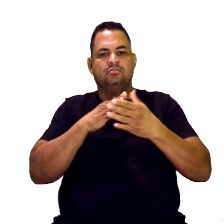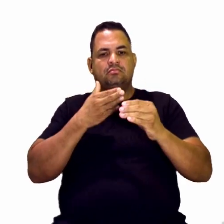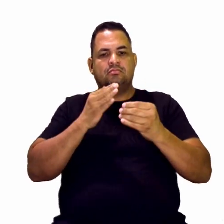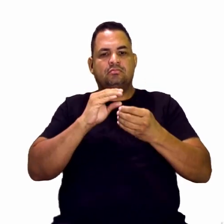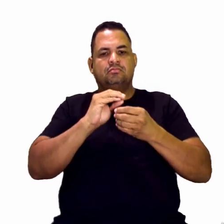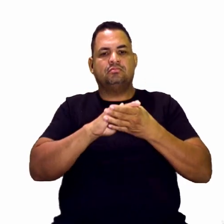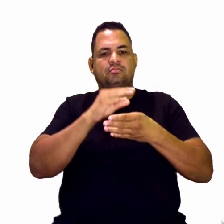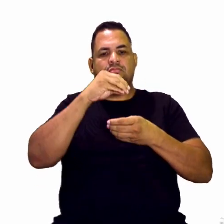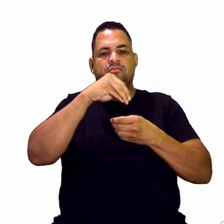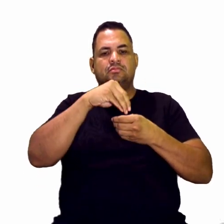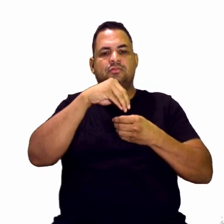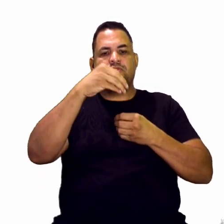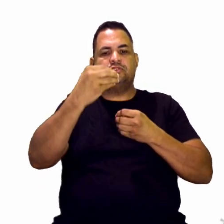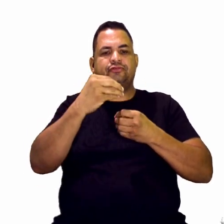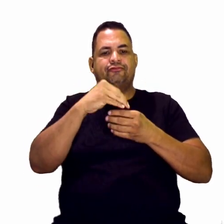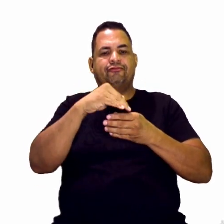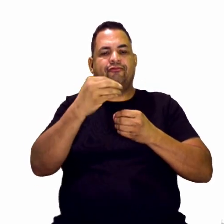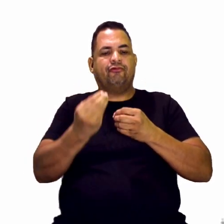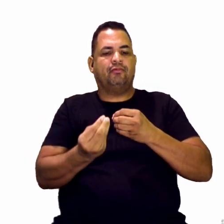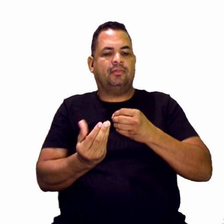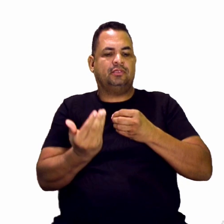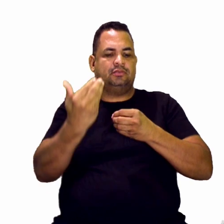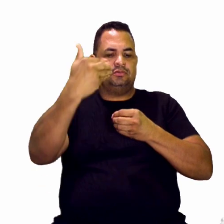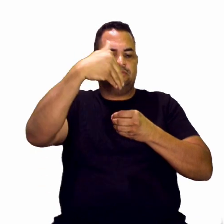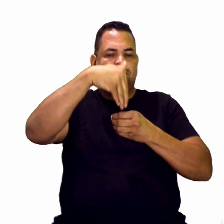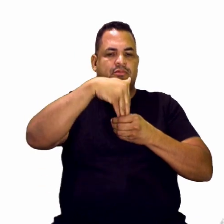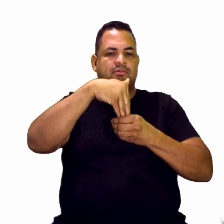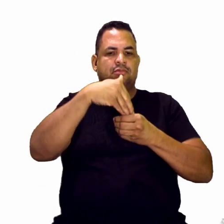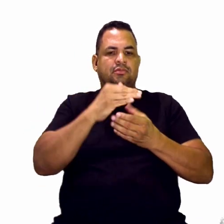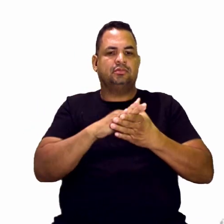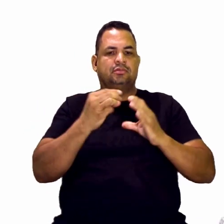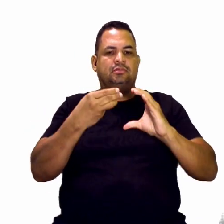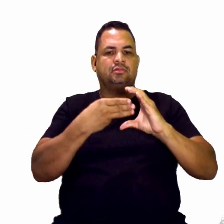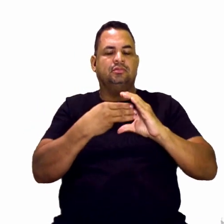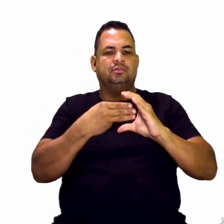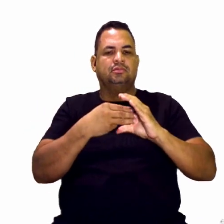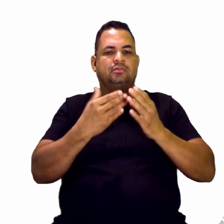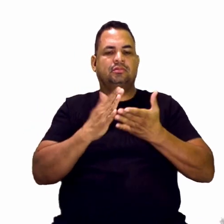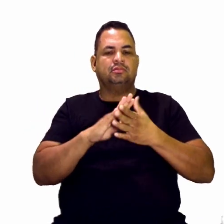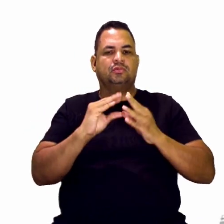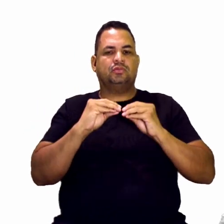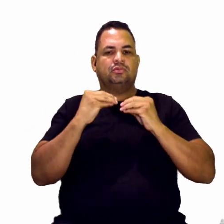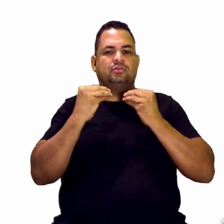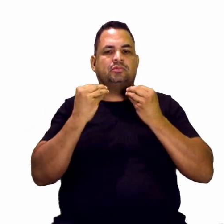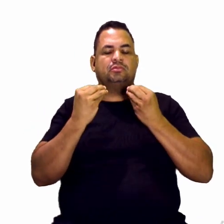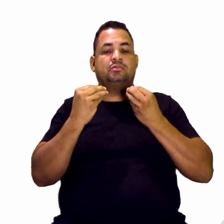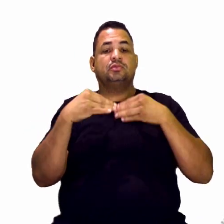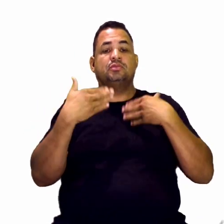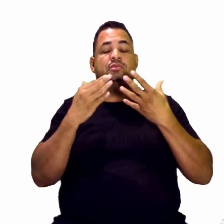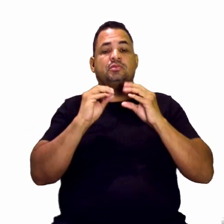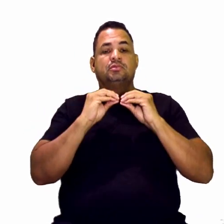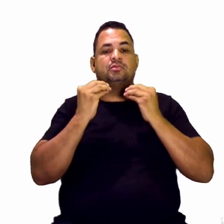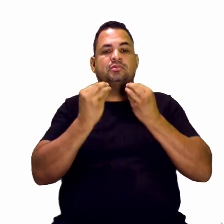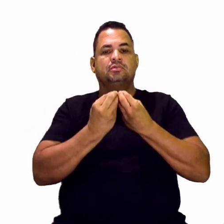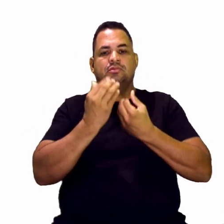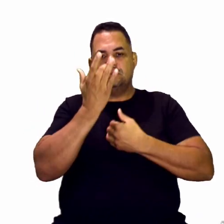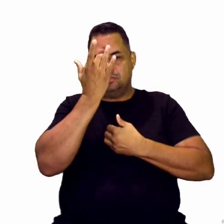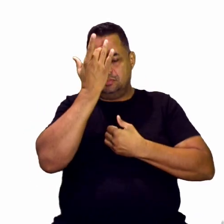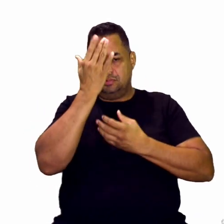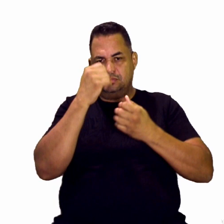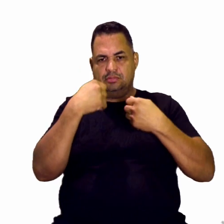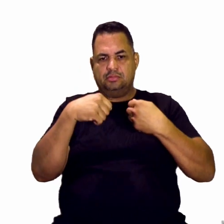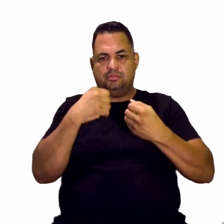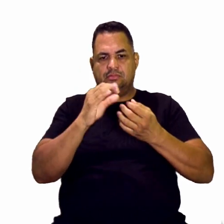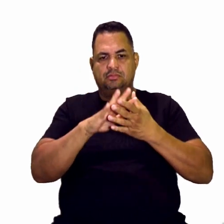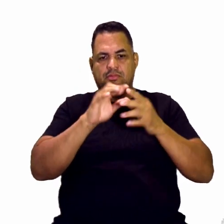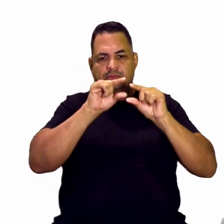de fora para dentro sem problema nenhum. A difusão facilitada é quando a substância que vai entrar, ela precisa de